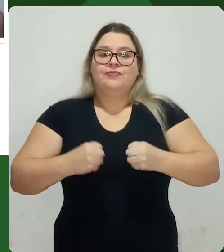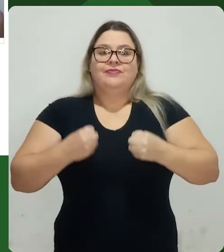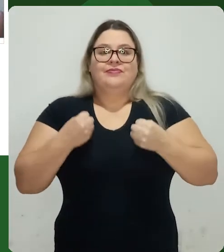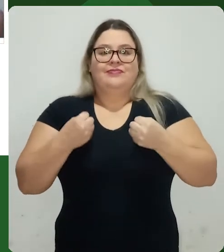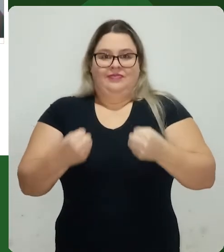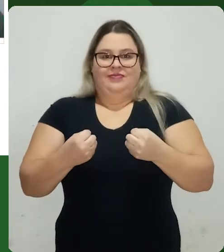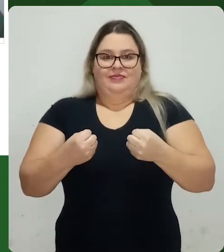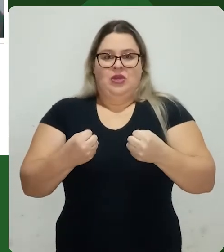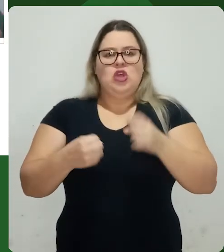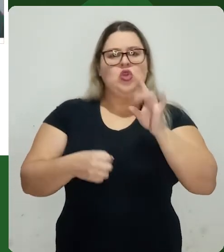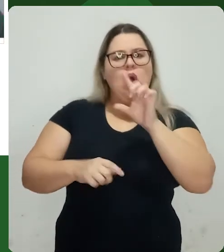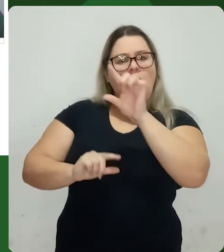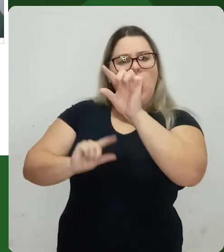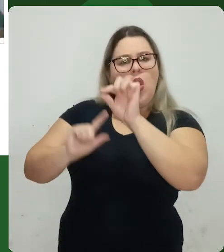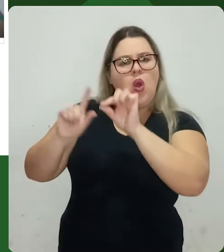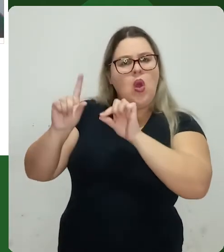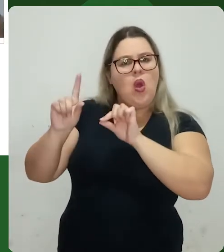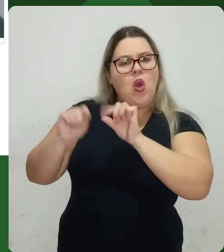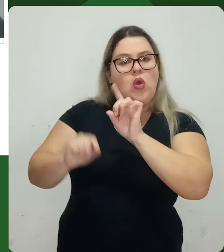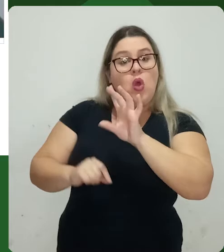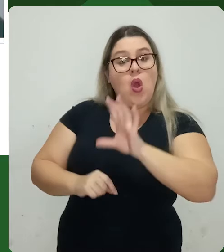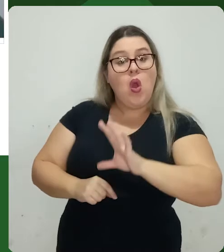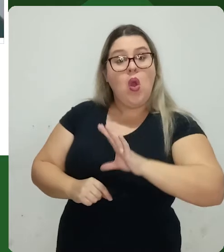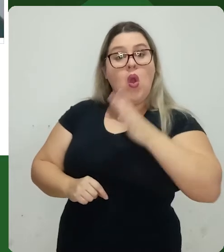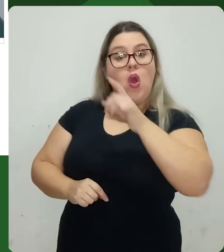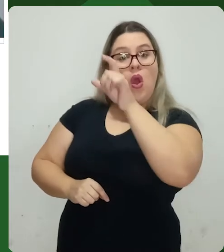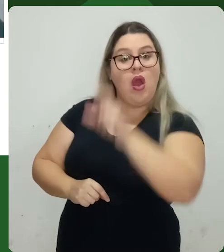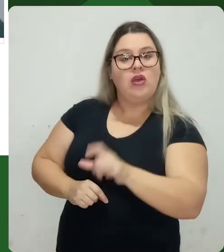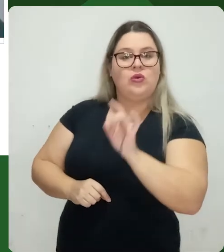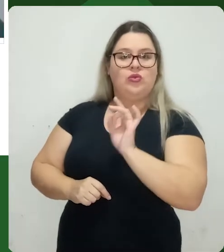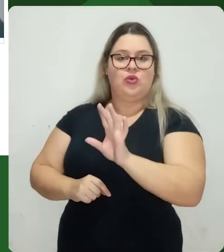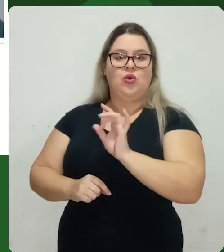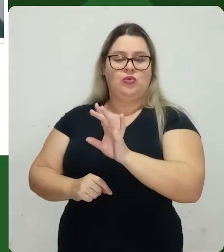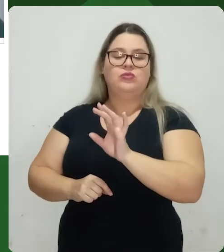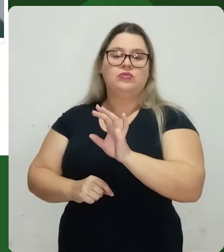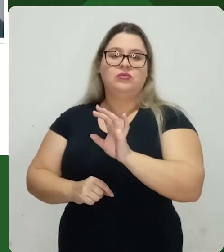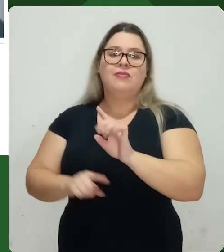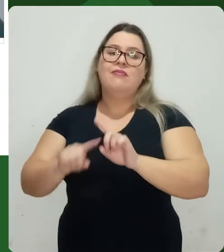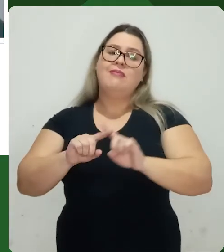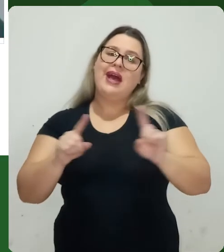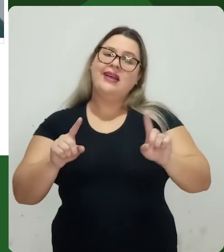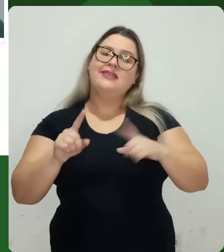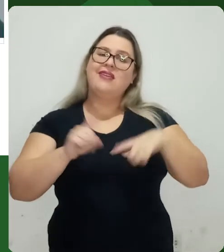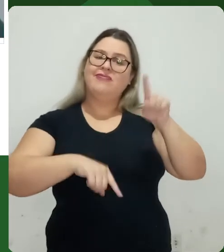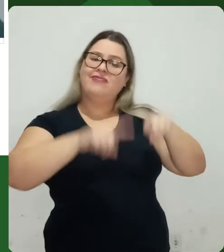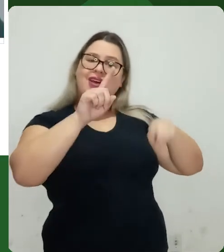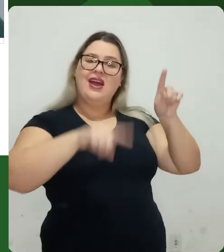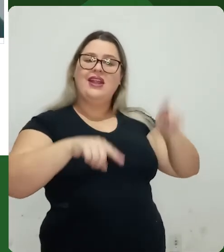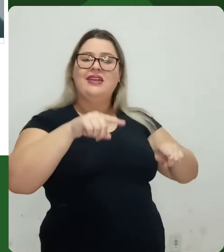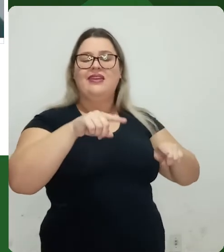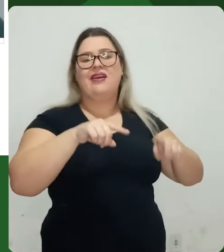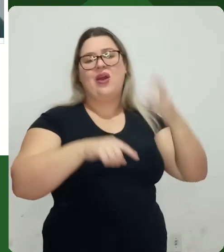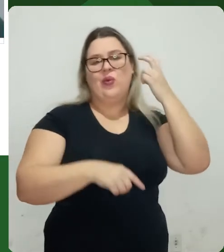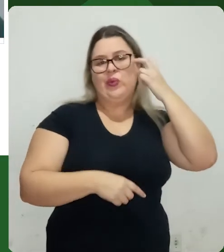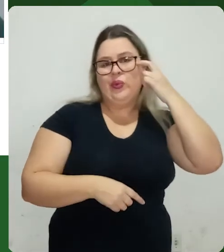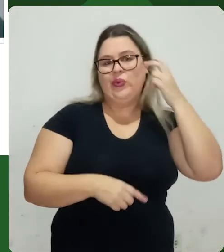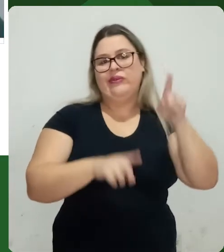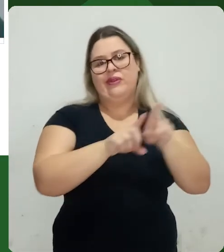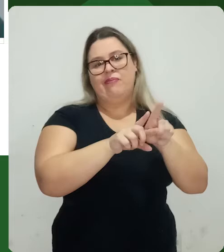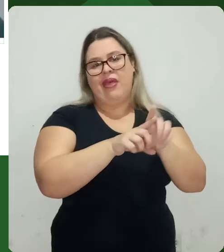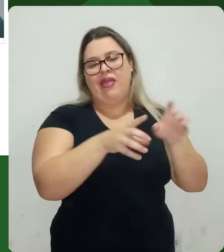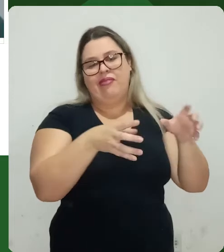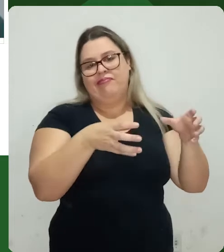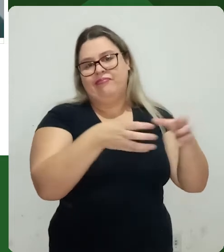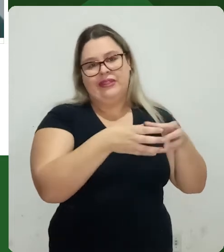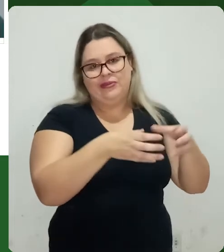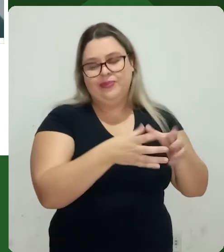inimigos valentes e não os medrosos, porque aí eles adquiririam medo. Tá? Mas isso varia um pouco de cada